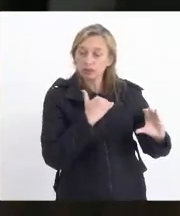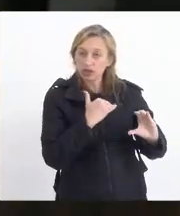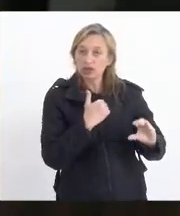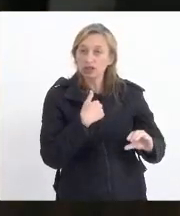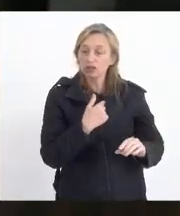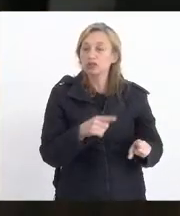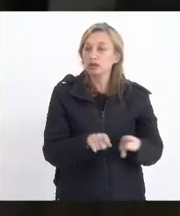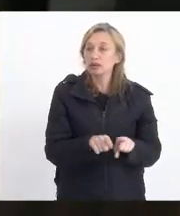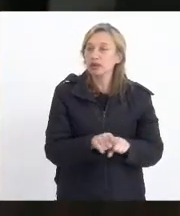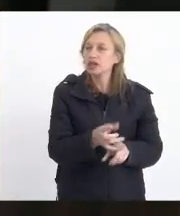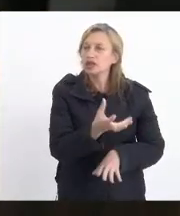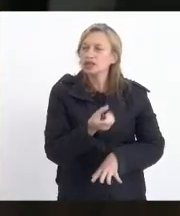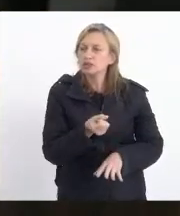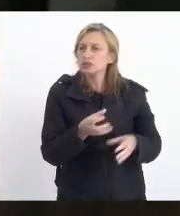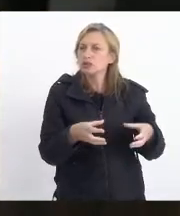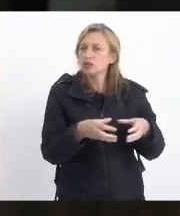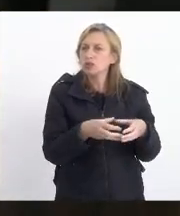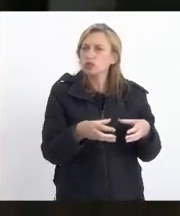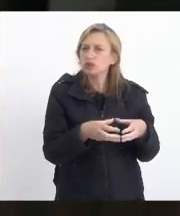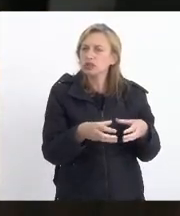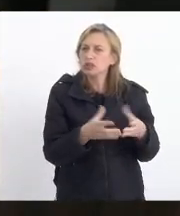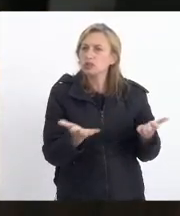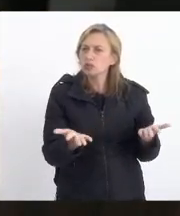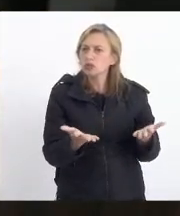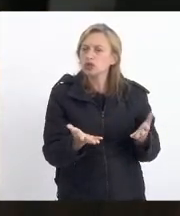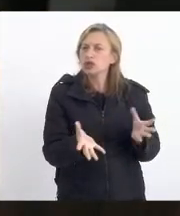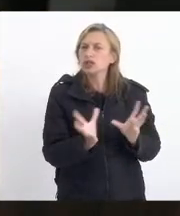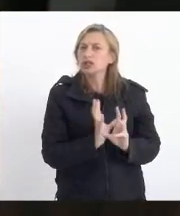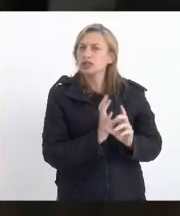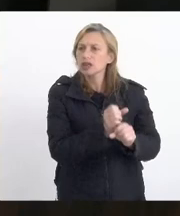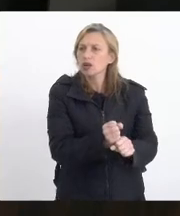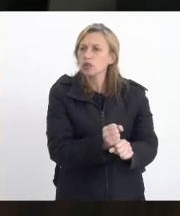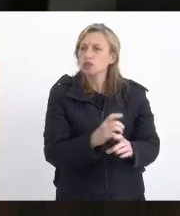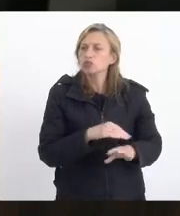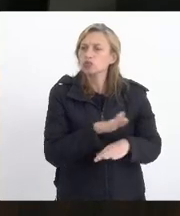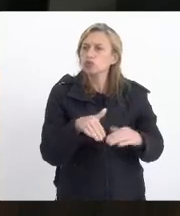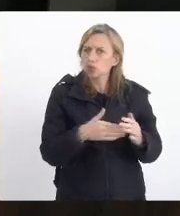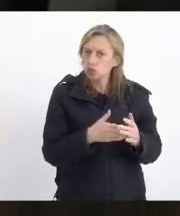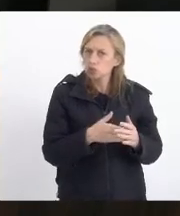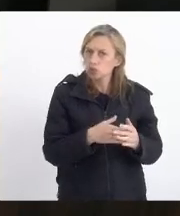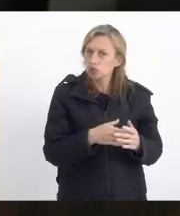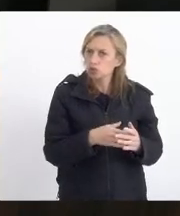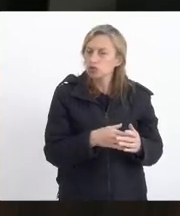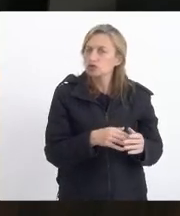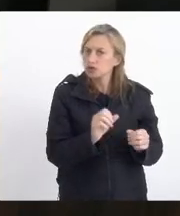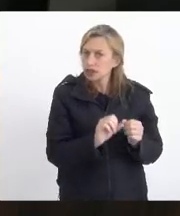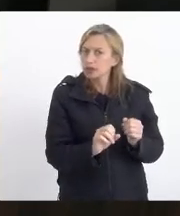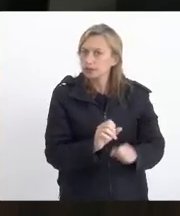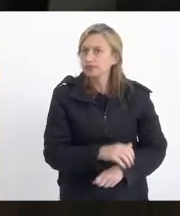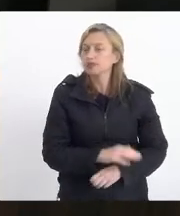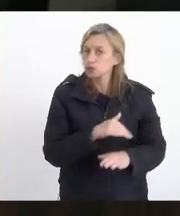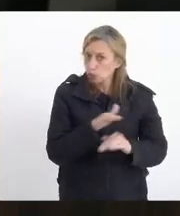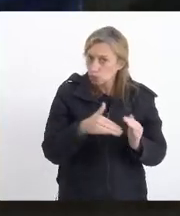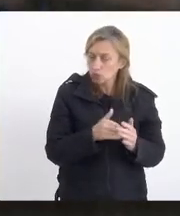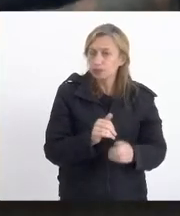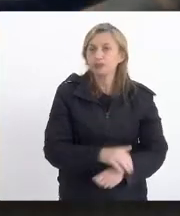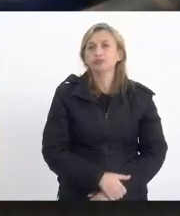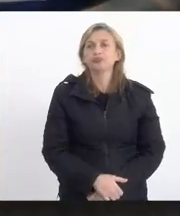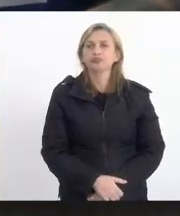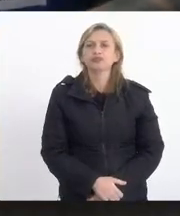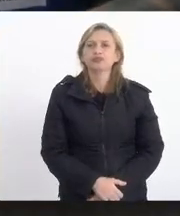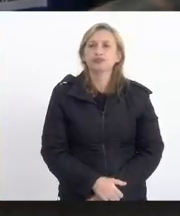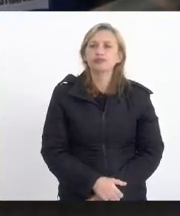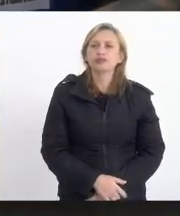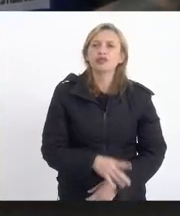também pela comissão esses cálculos. Todos os que foram feitos, todos.